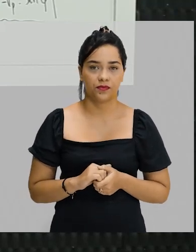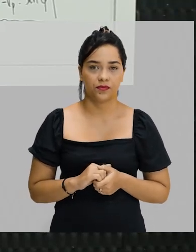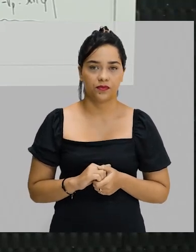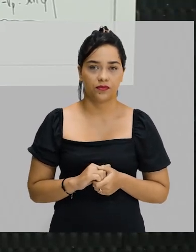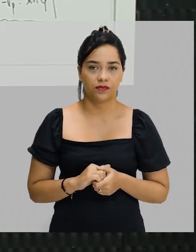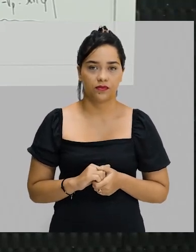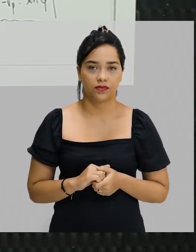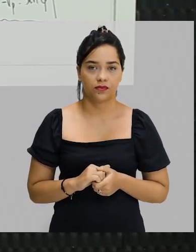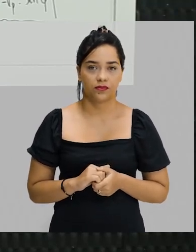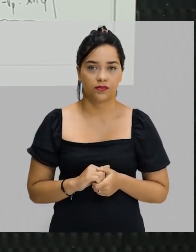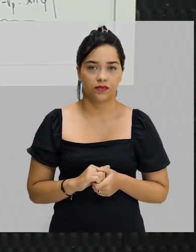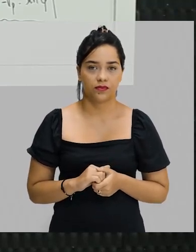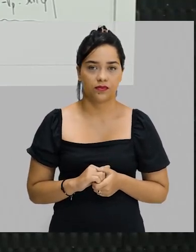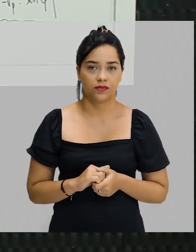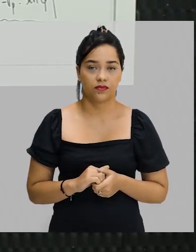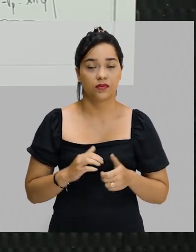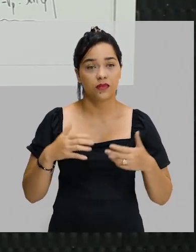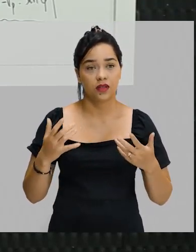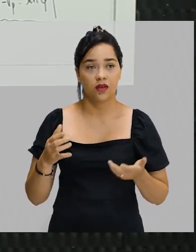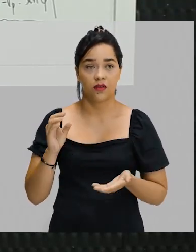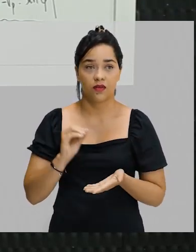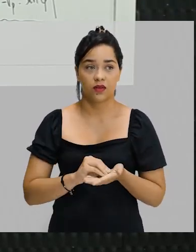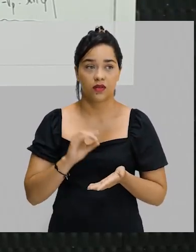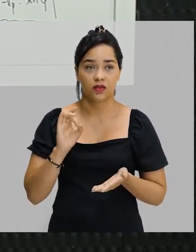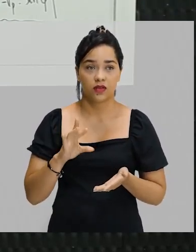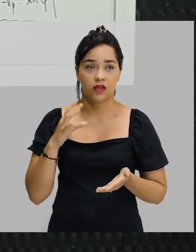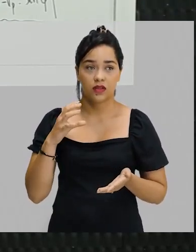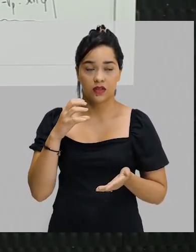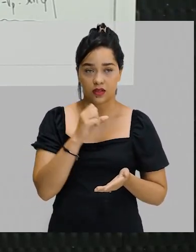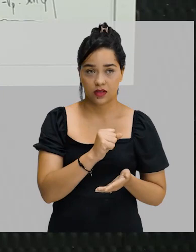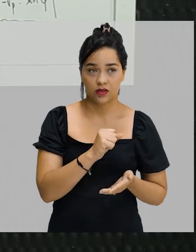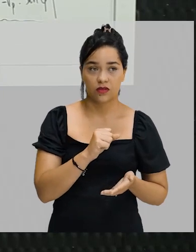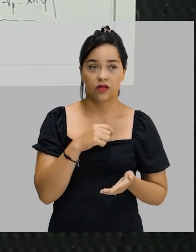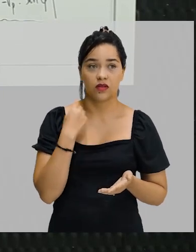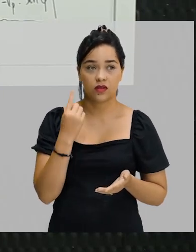Pronto. Então, fica faltando da aceleração.